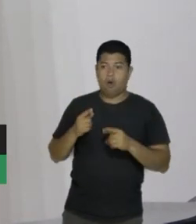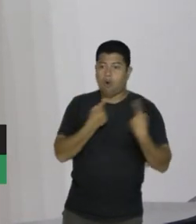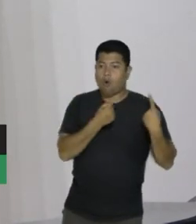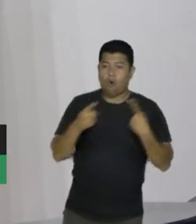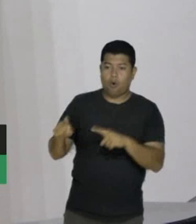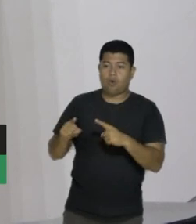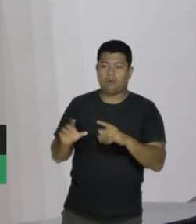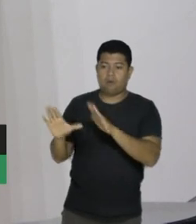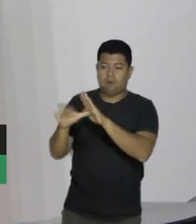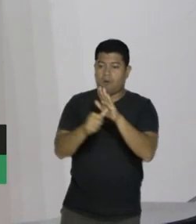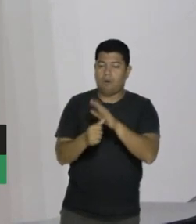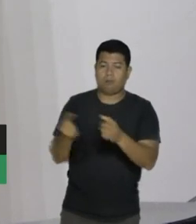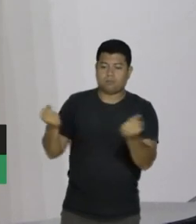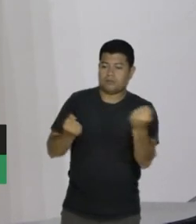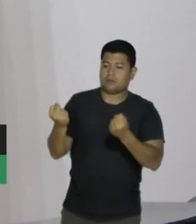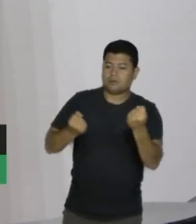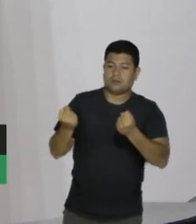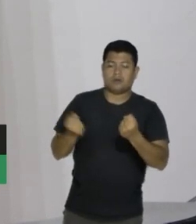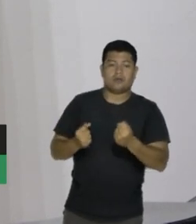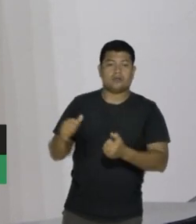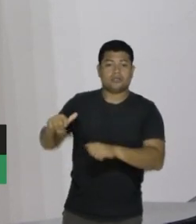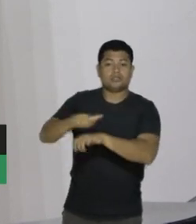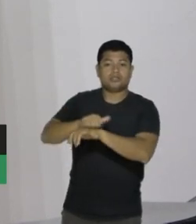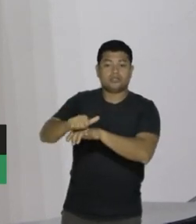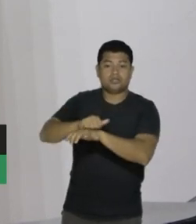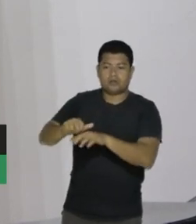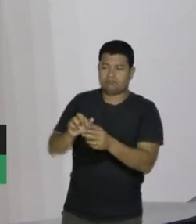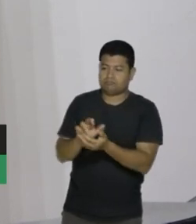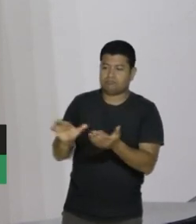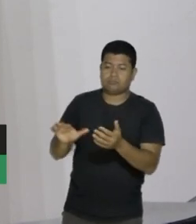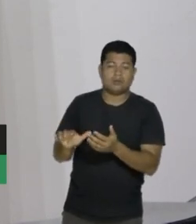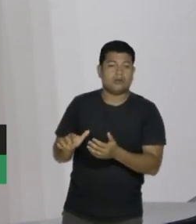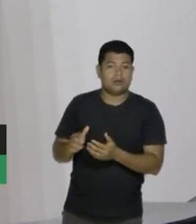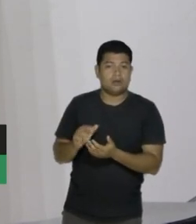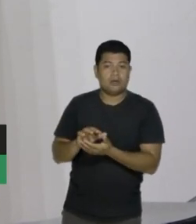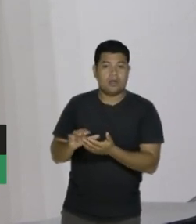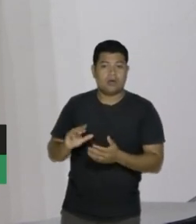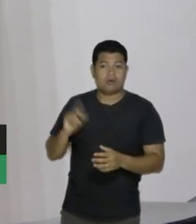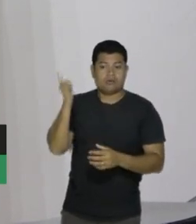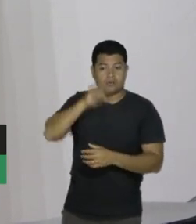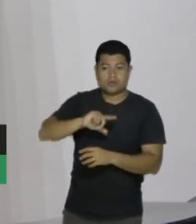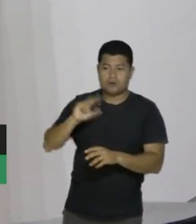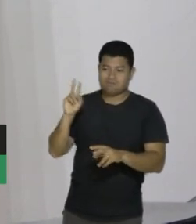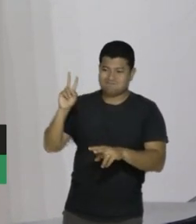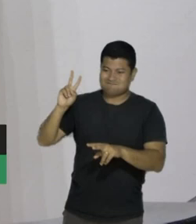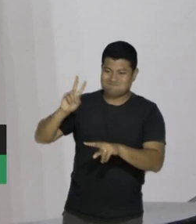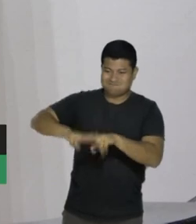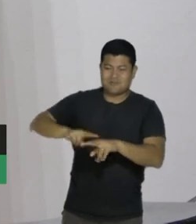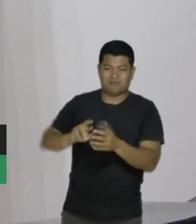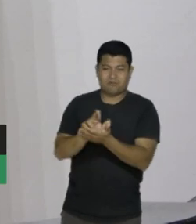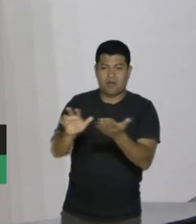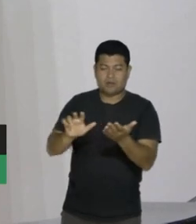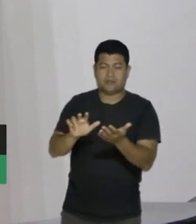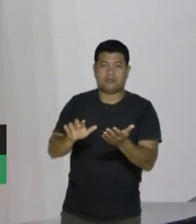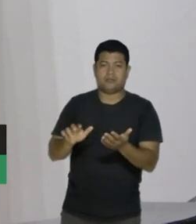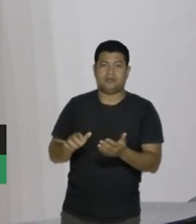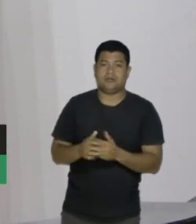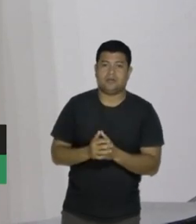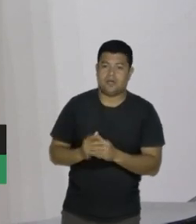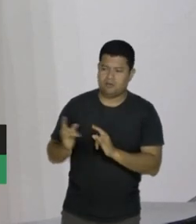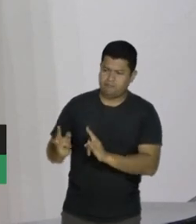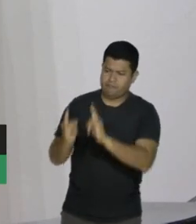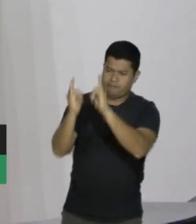e lavagem de dinheiro aprendendo automóveis de luxo vários Imóveis realizando